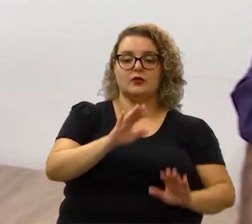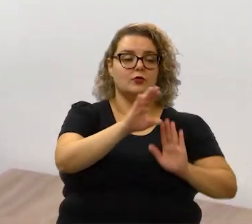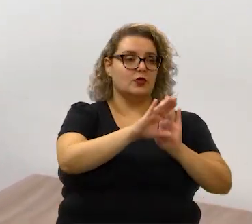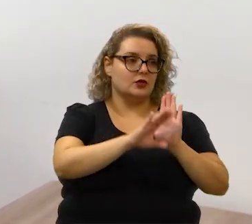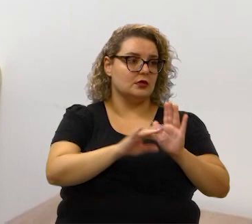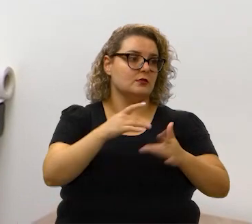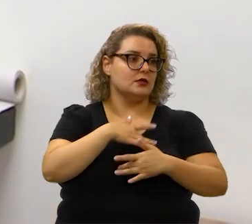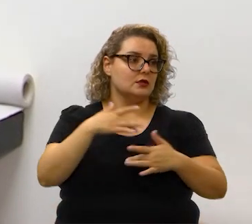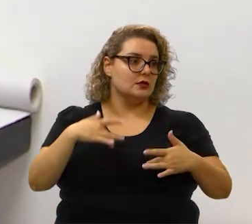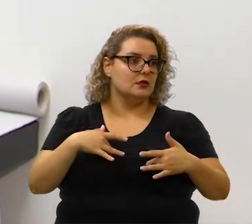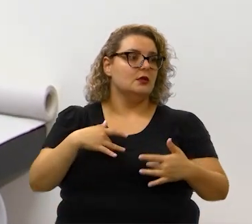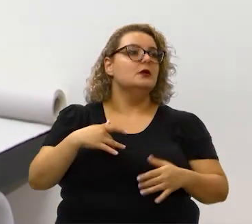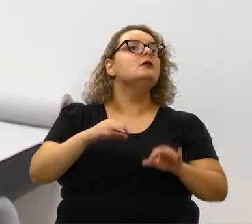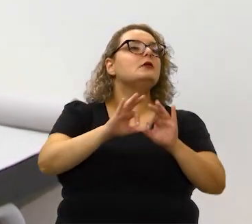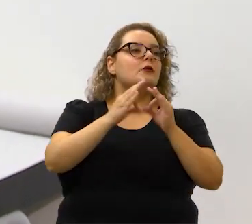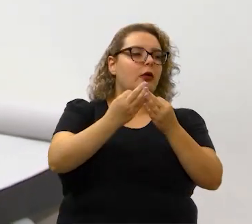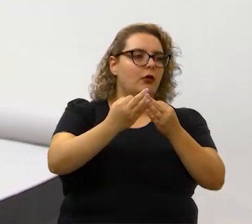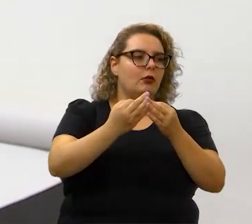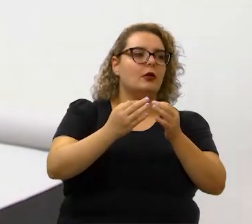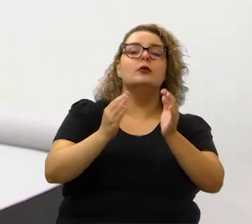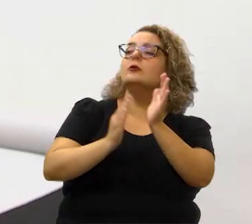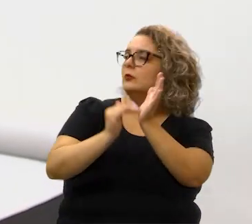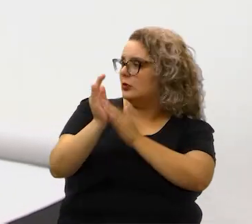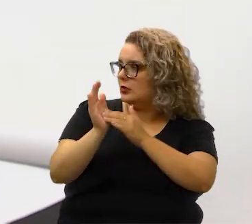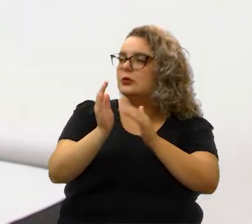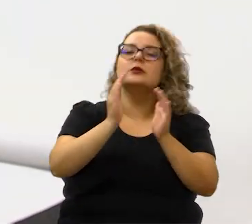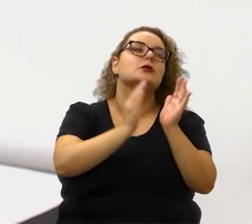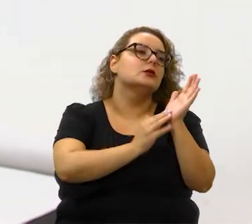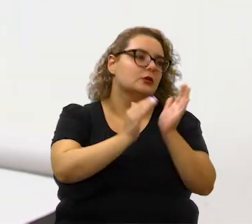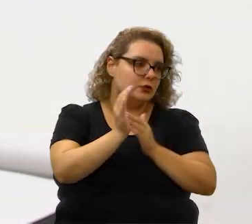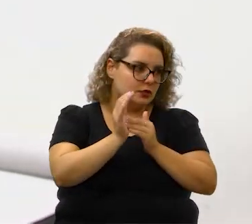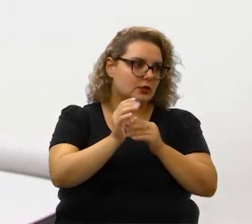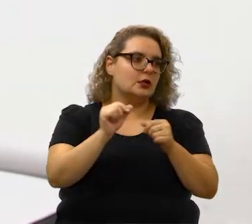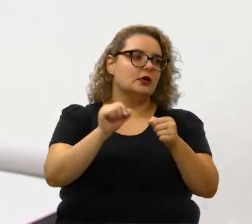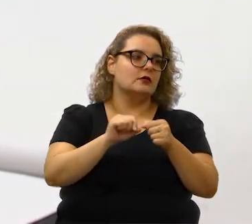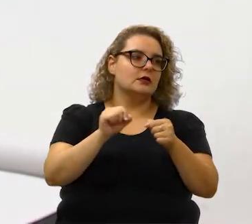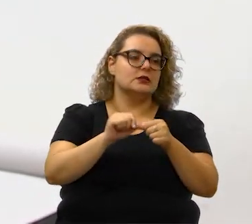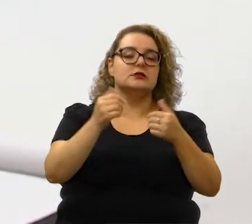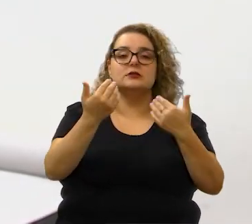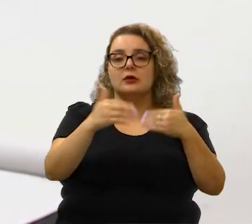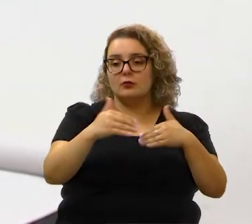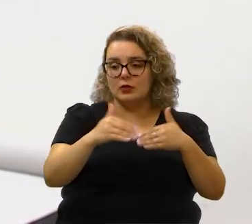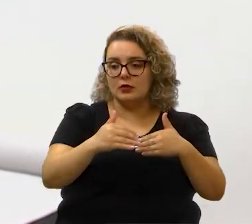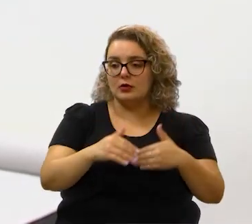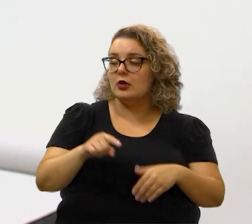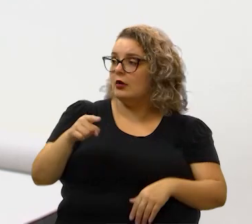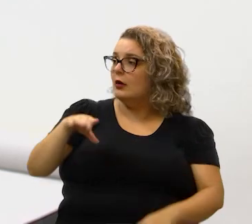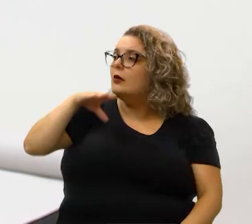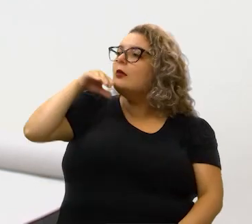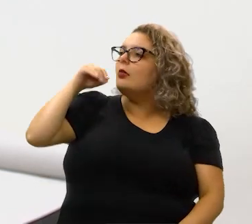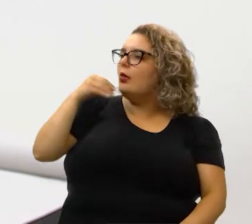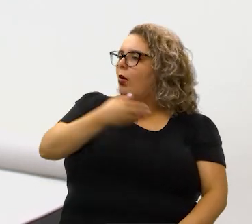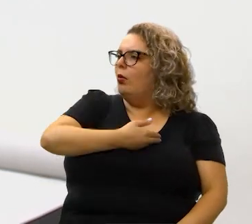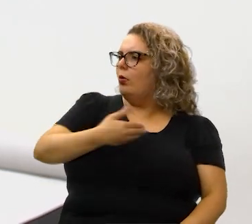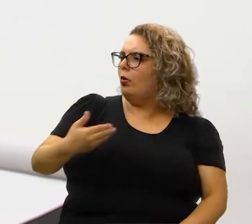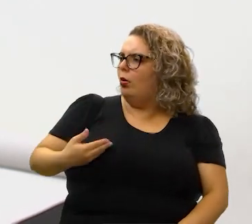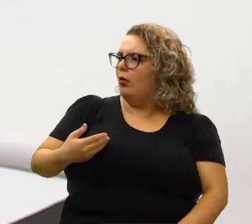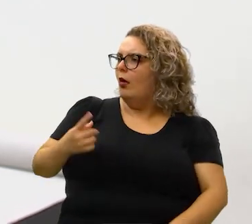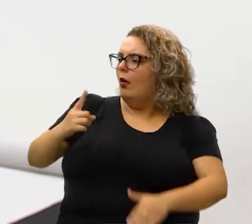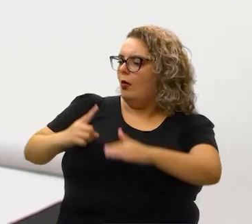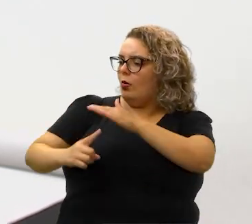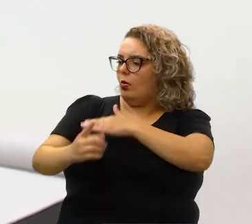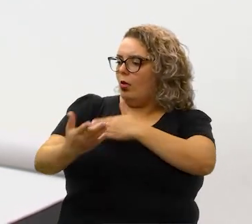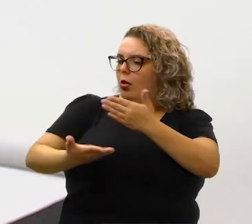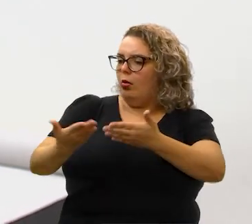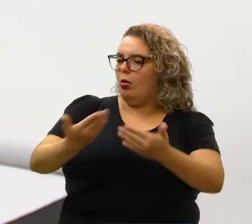Entramos mediante concurso. Concurso, né? Público. Fazemos concurso público, temos que fazer prova. Você é funcionária pública ou